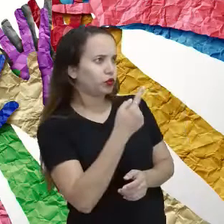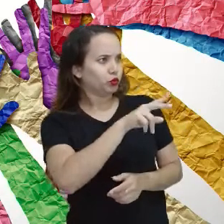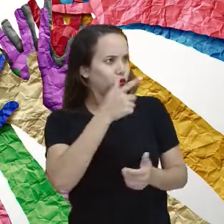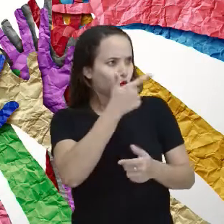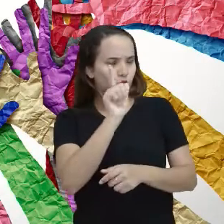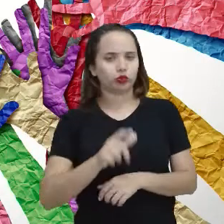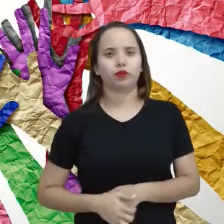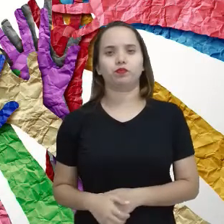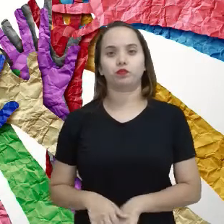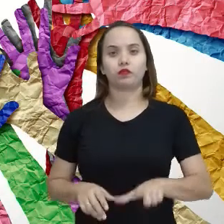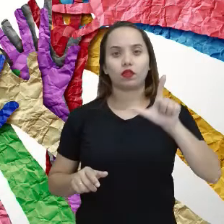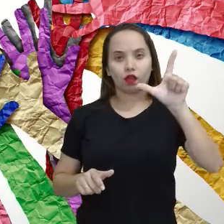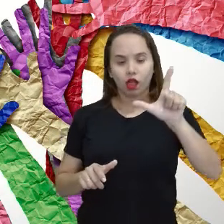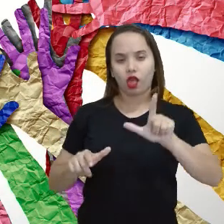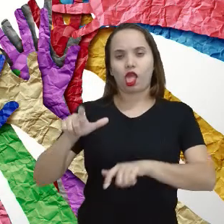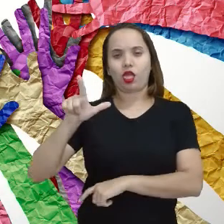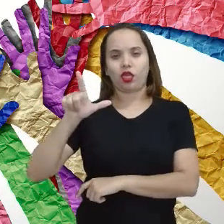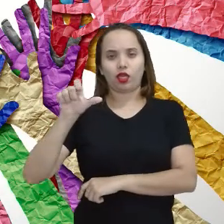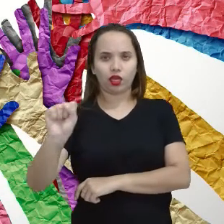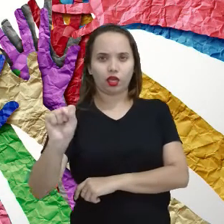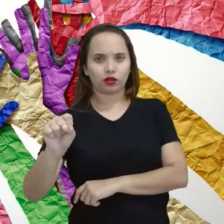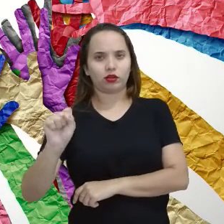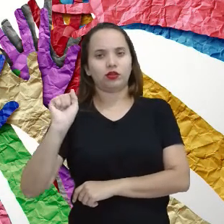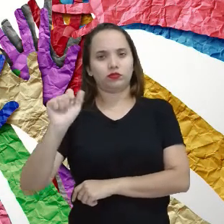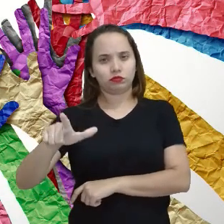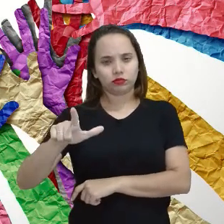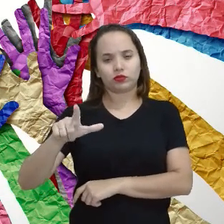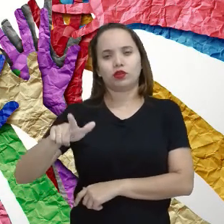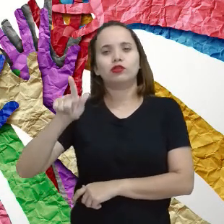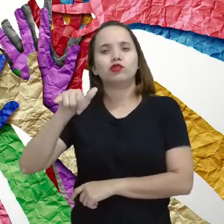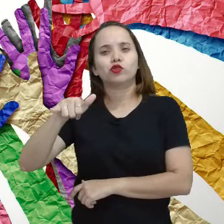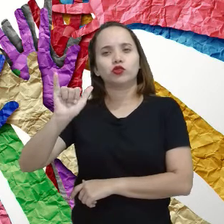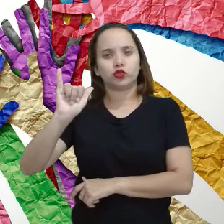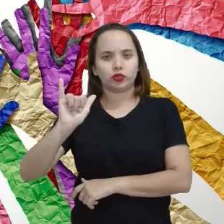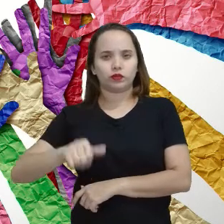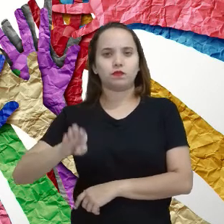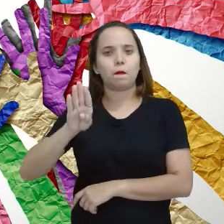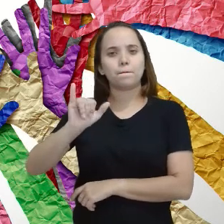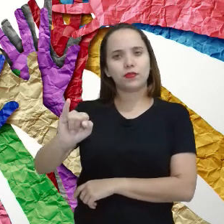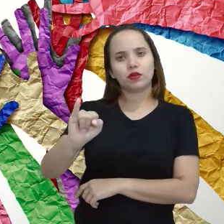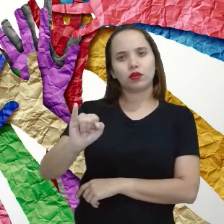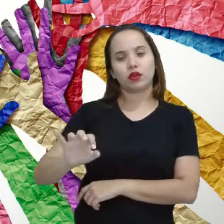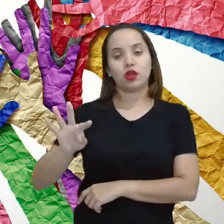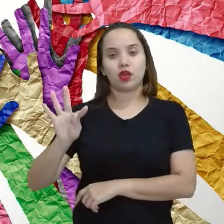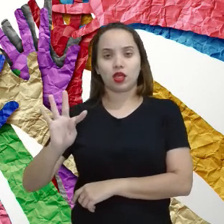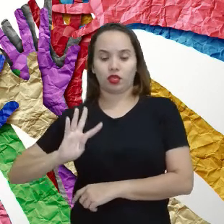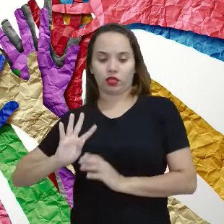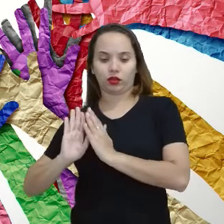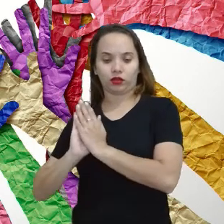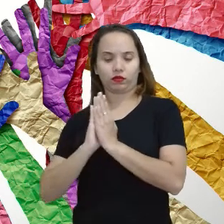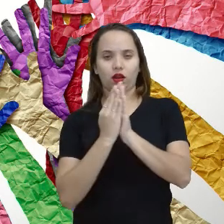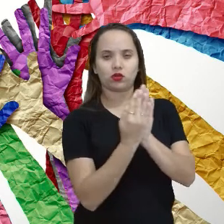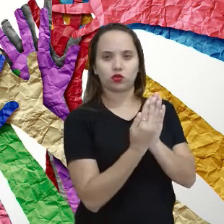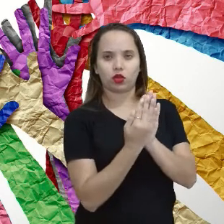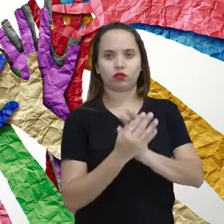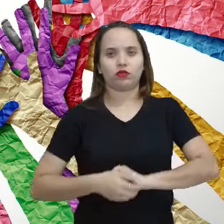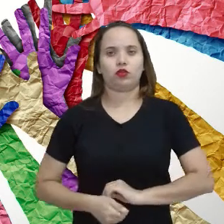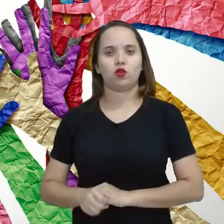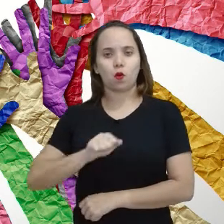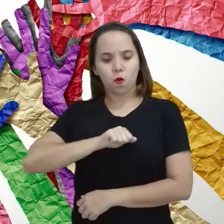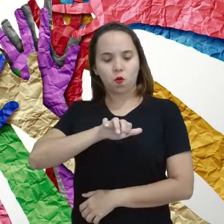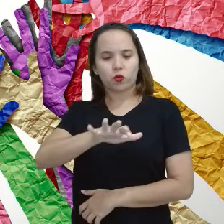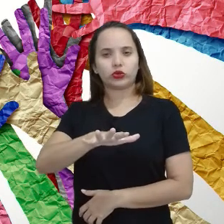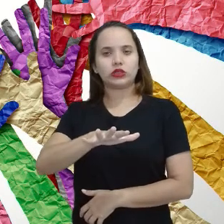O L é de lésbicas. O G é de gays. B de bissexuais. T de transgêneros. Q de